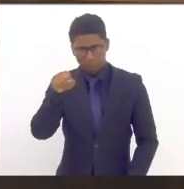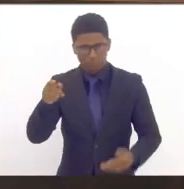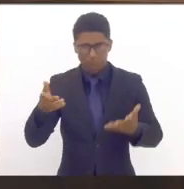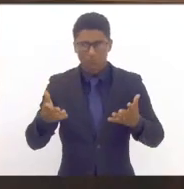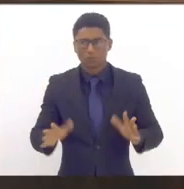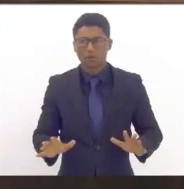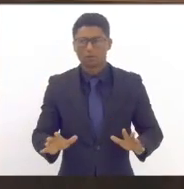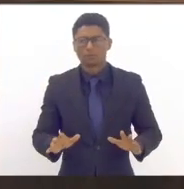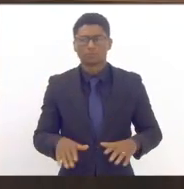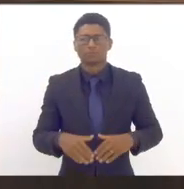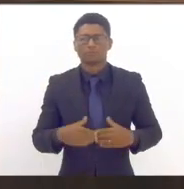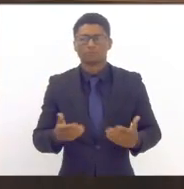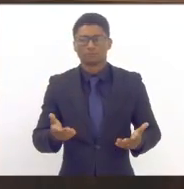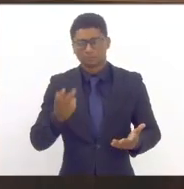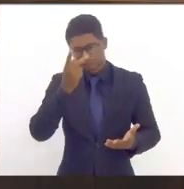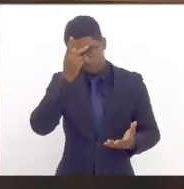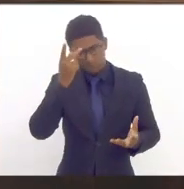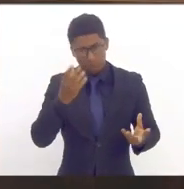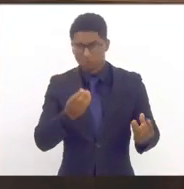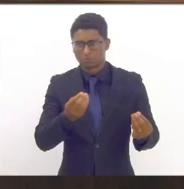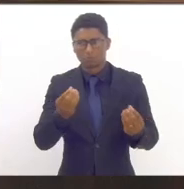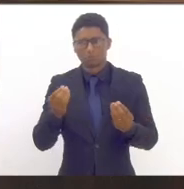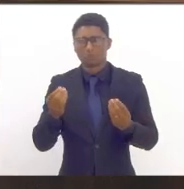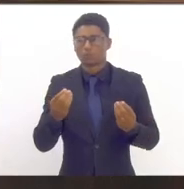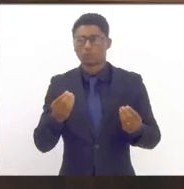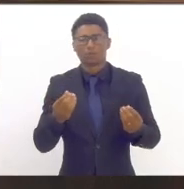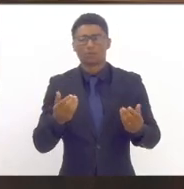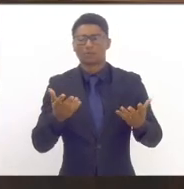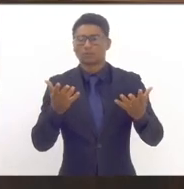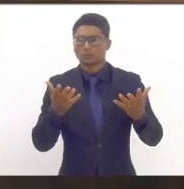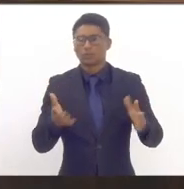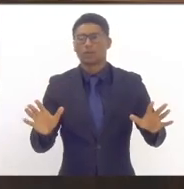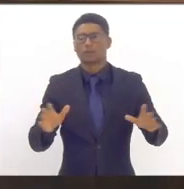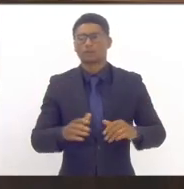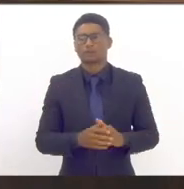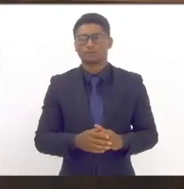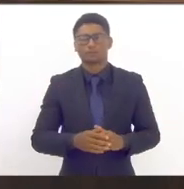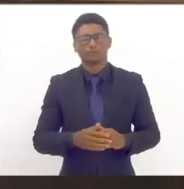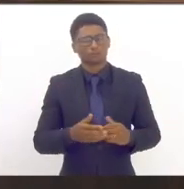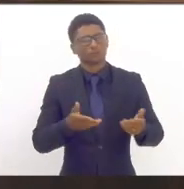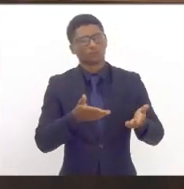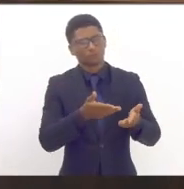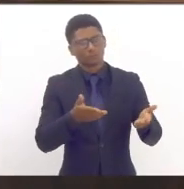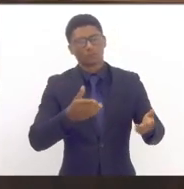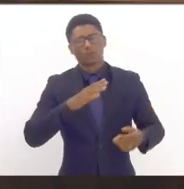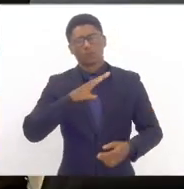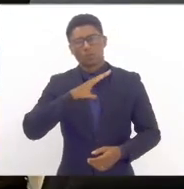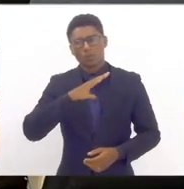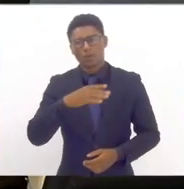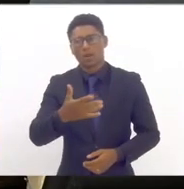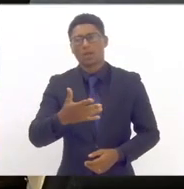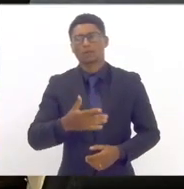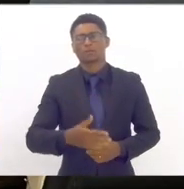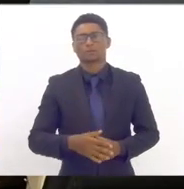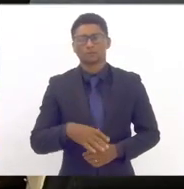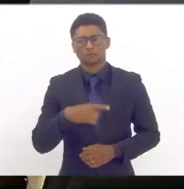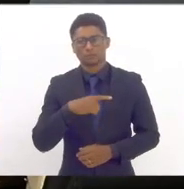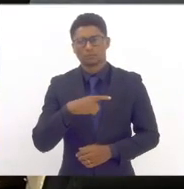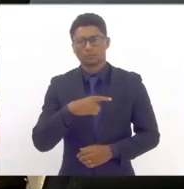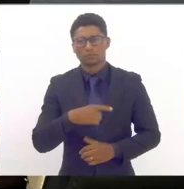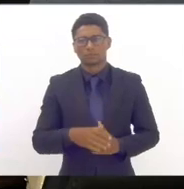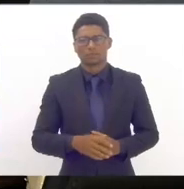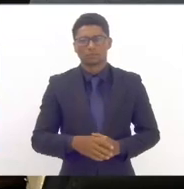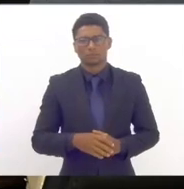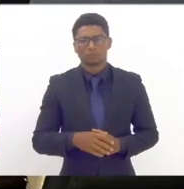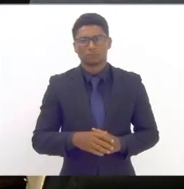muita gente não quer que seja mostrado. Então vocês têm a coragem, a ousadia de fazer